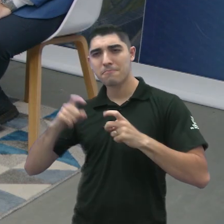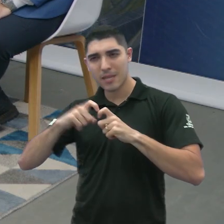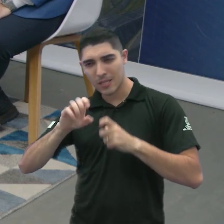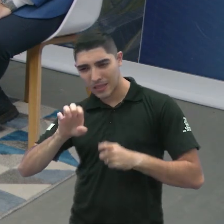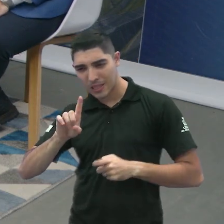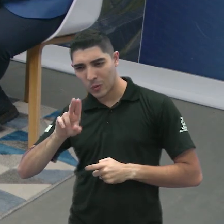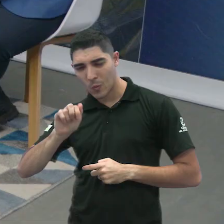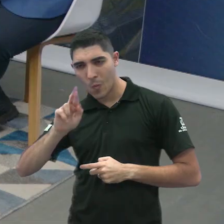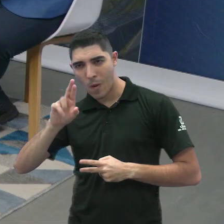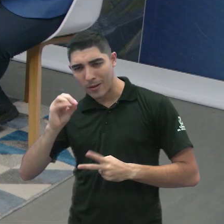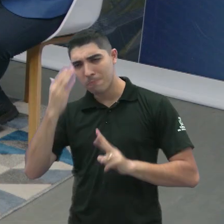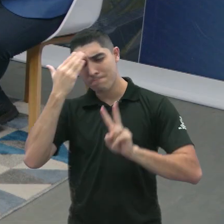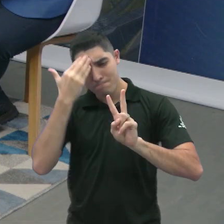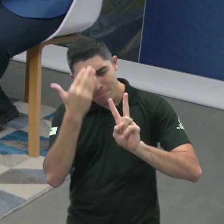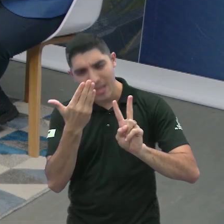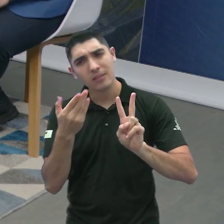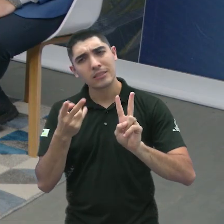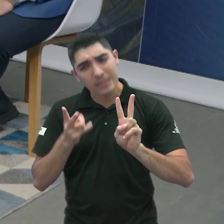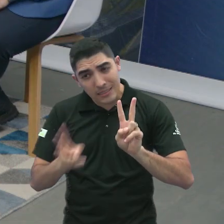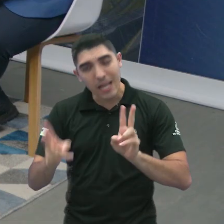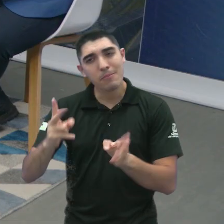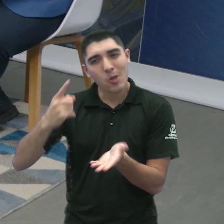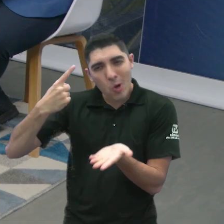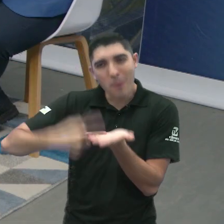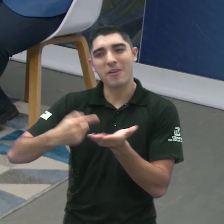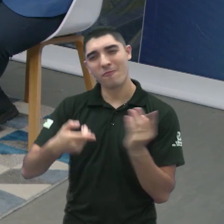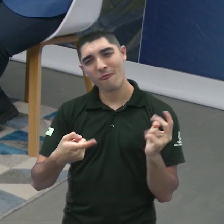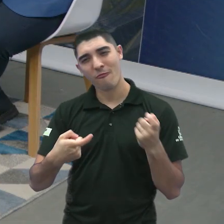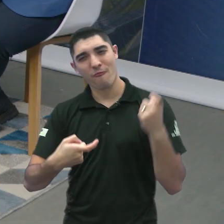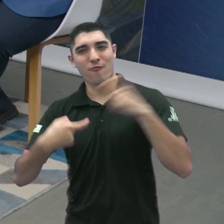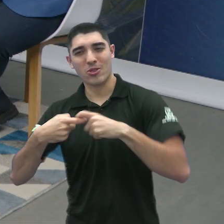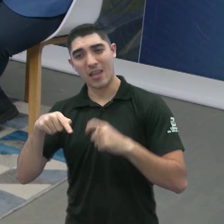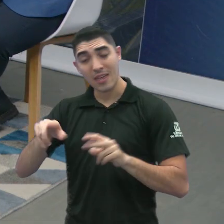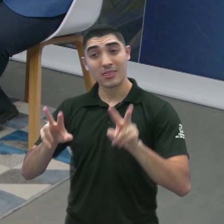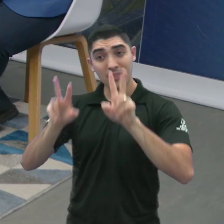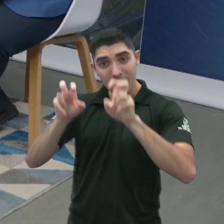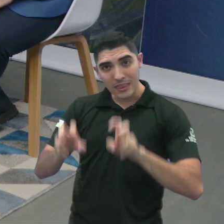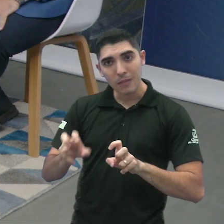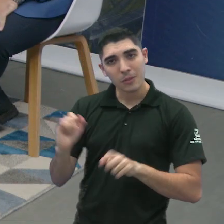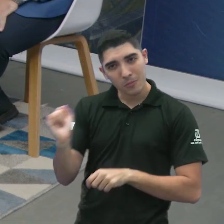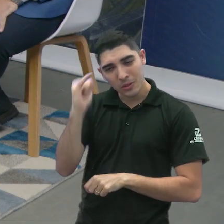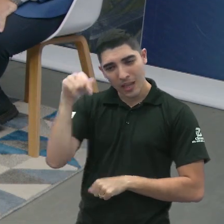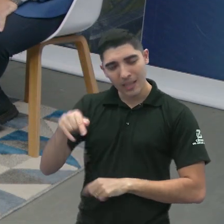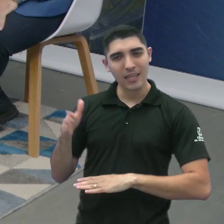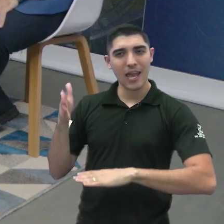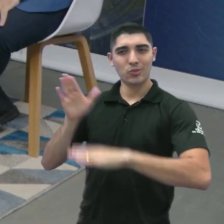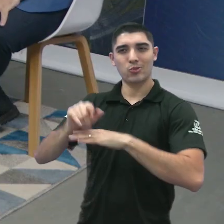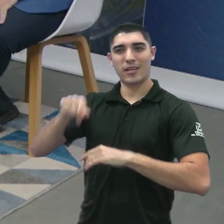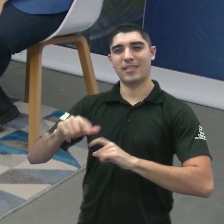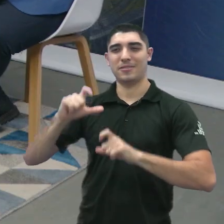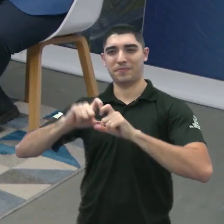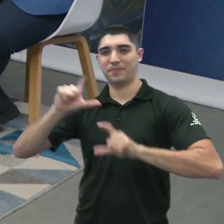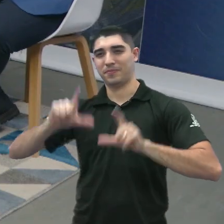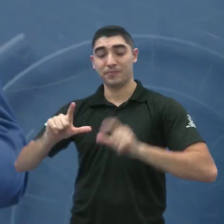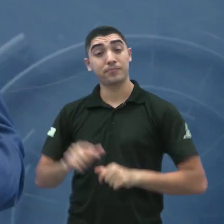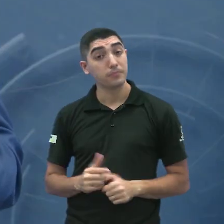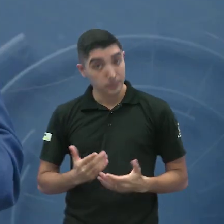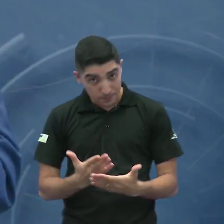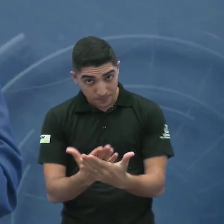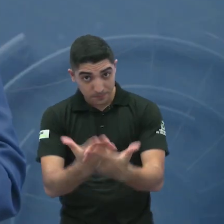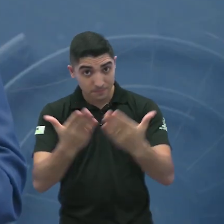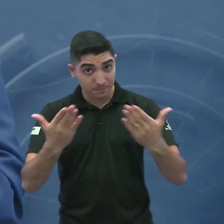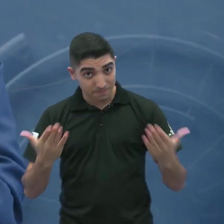muito obrigado. Voltem sempre, tá bom? Vocês certamente serão pautas por diversas vezes aqui na TV Câmara. E a